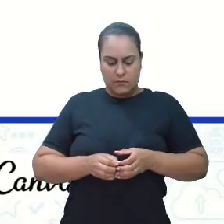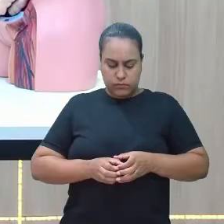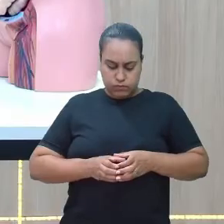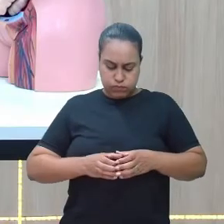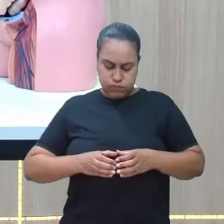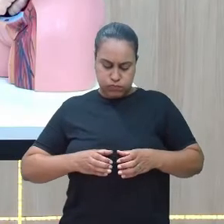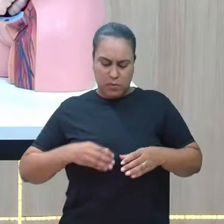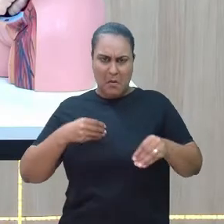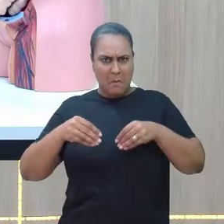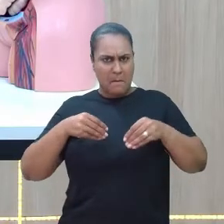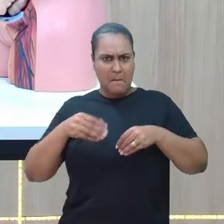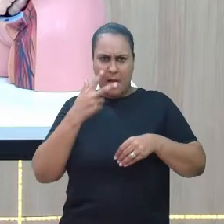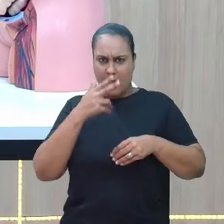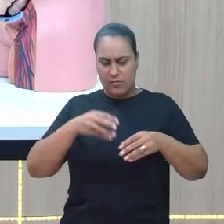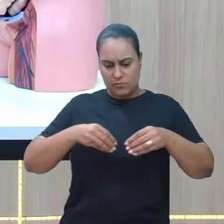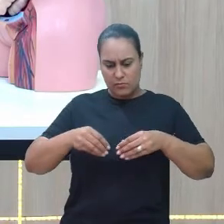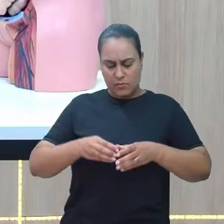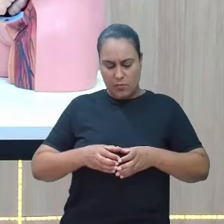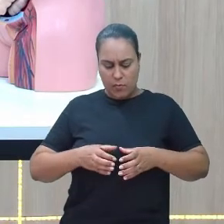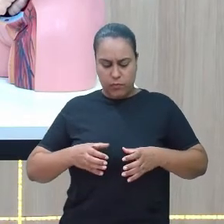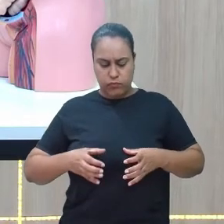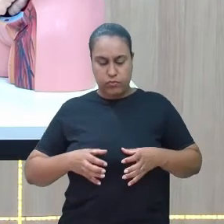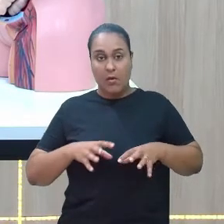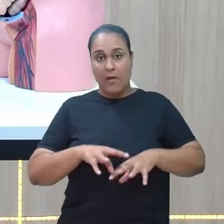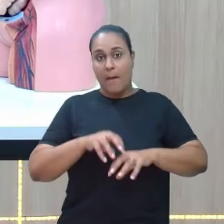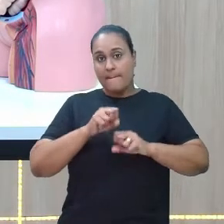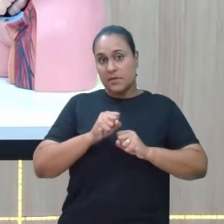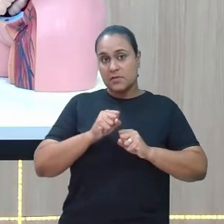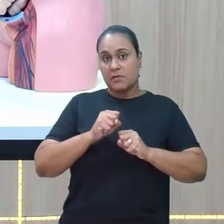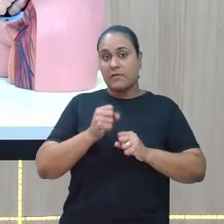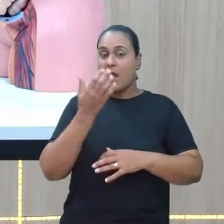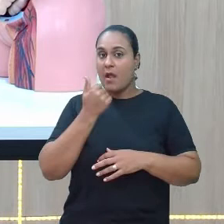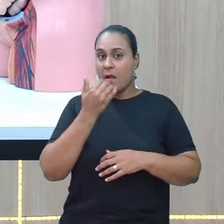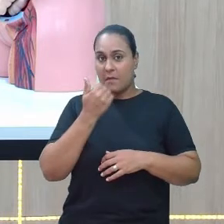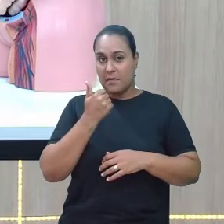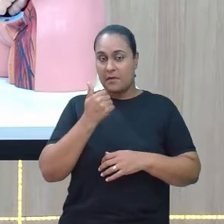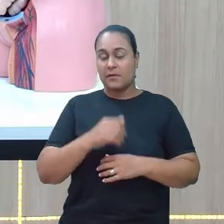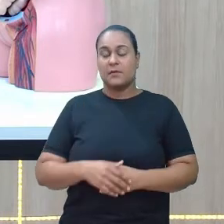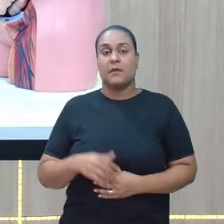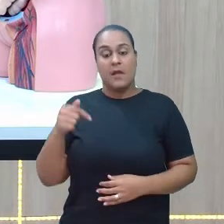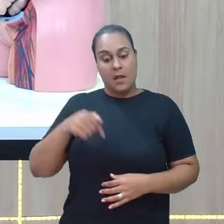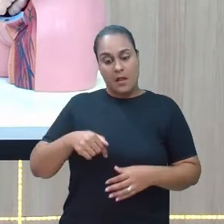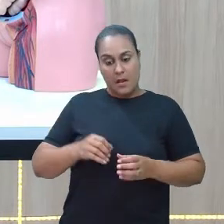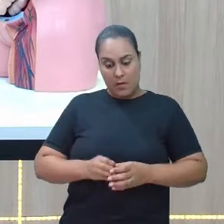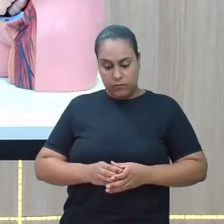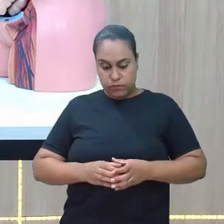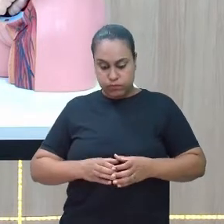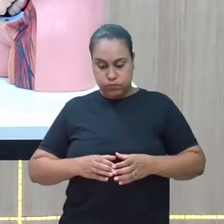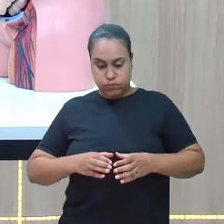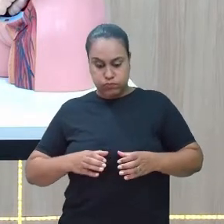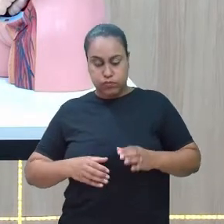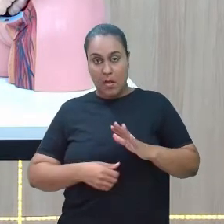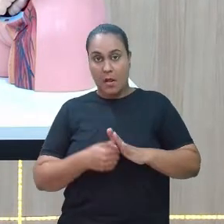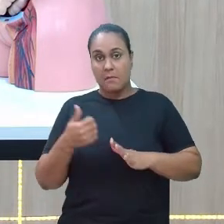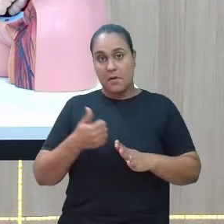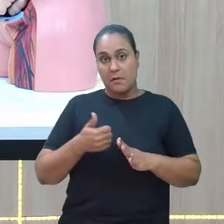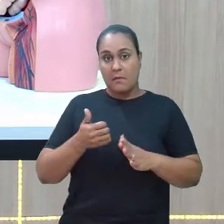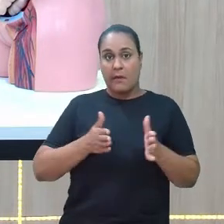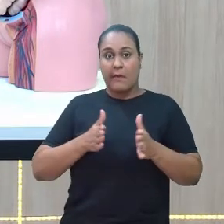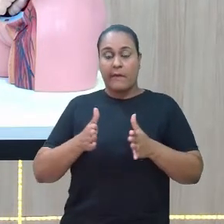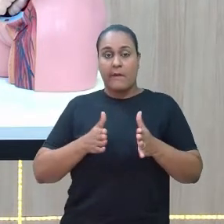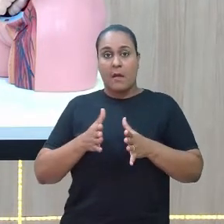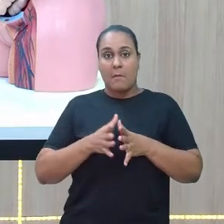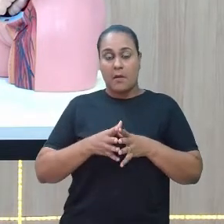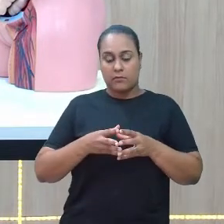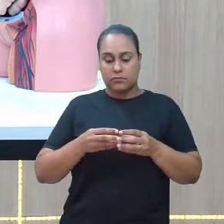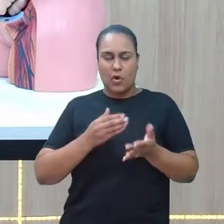um saco que vai absorver o alimento. E é lá onde vai acontecer as primeiras etapas da digestão.